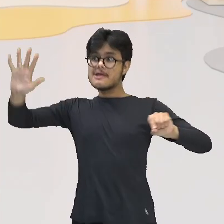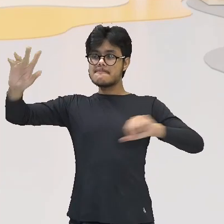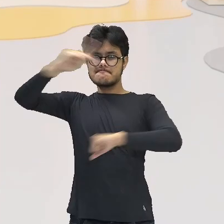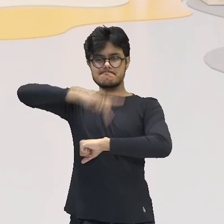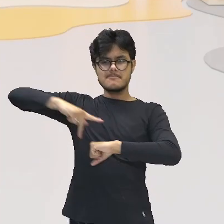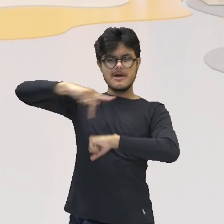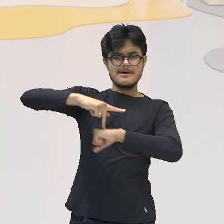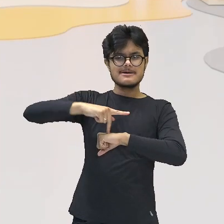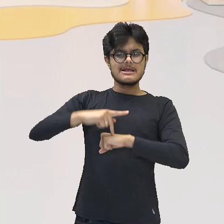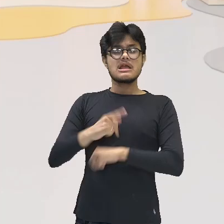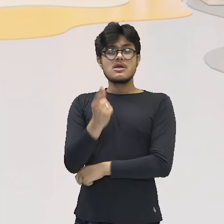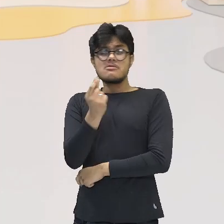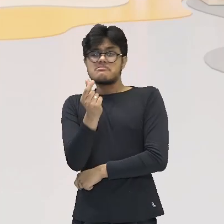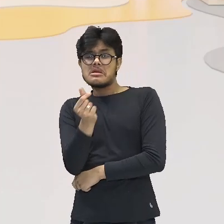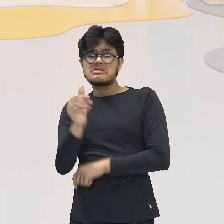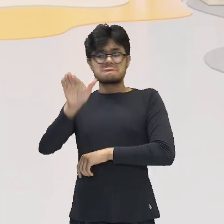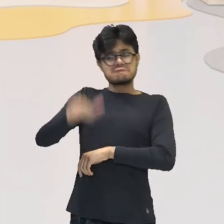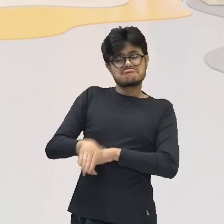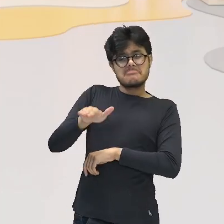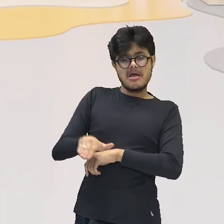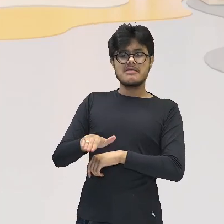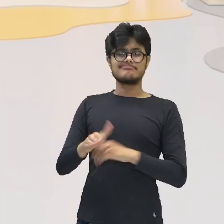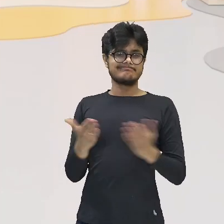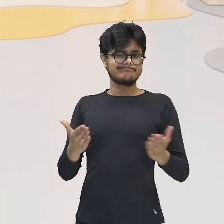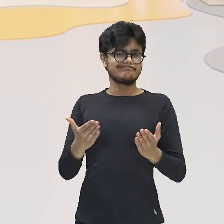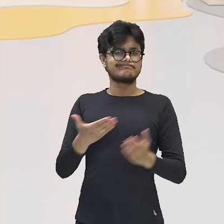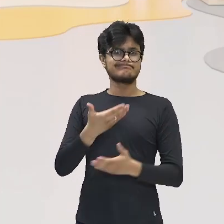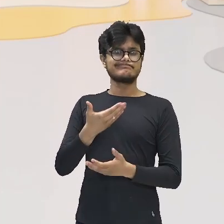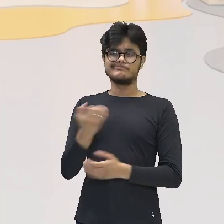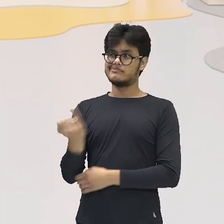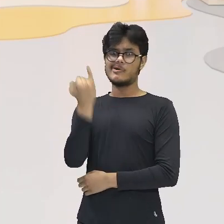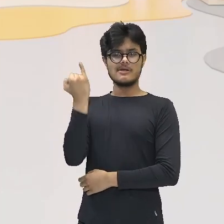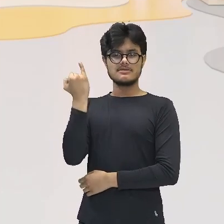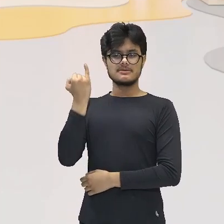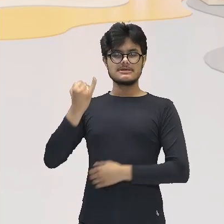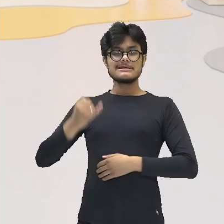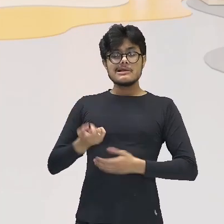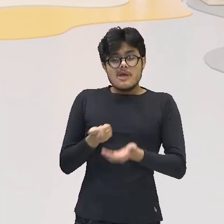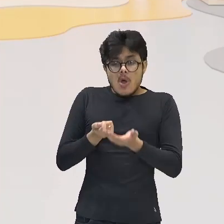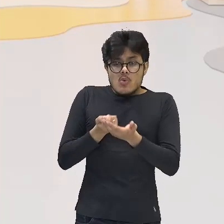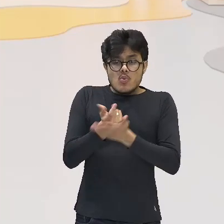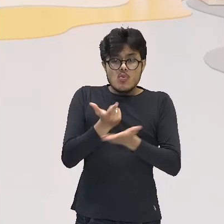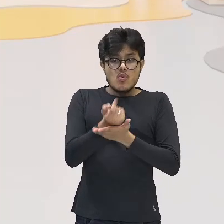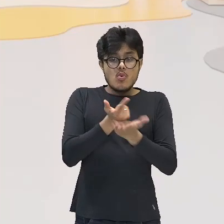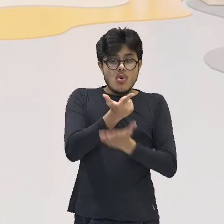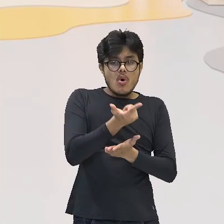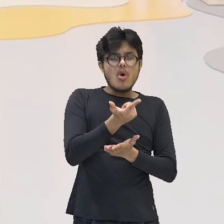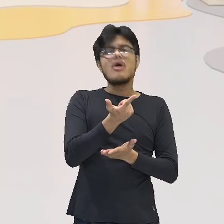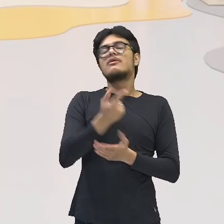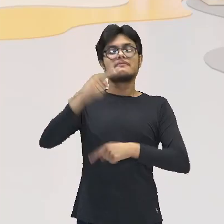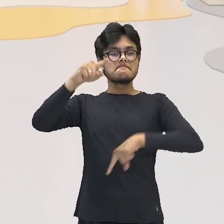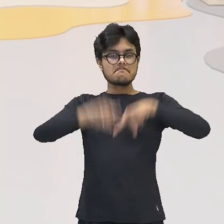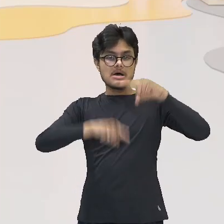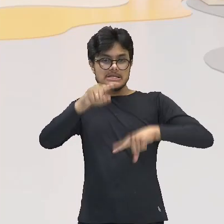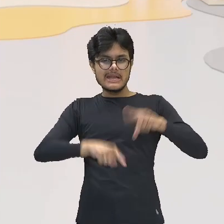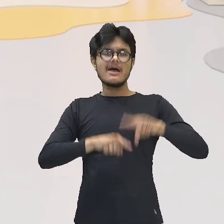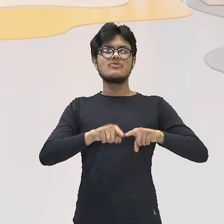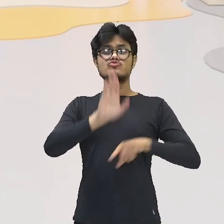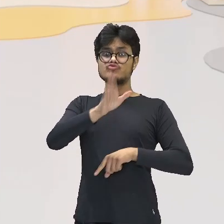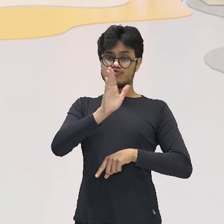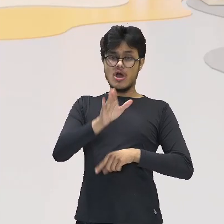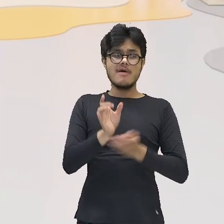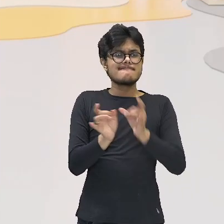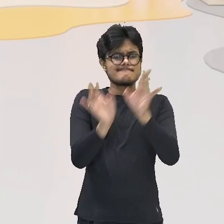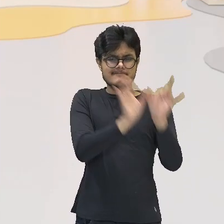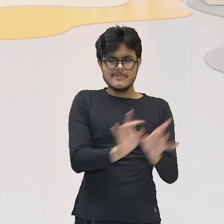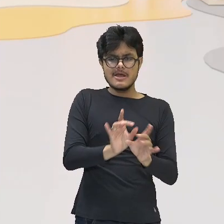bastante baratos, para essas metrópoles, e elas compravam os produtos manufaturados, que